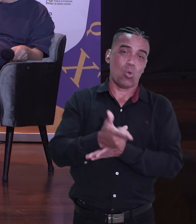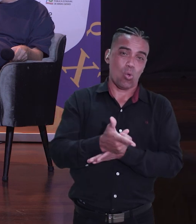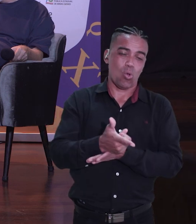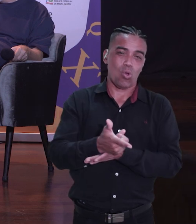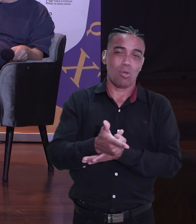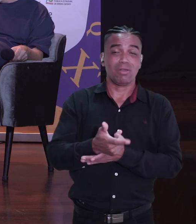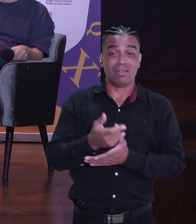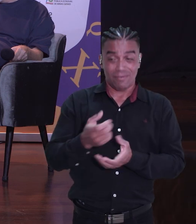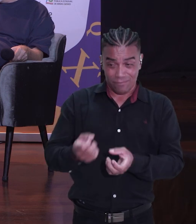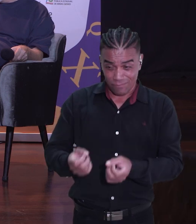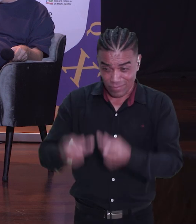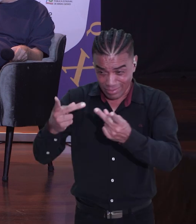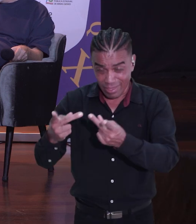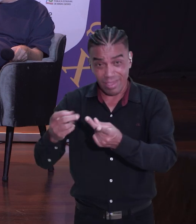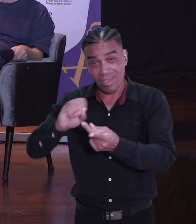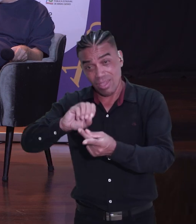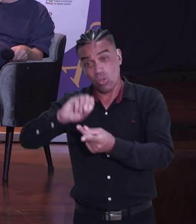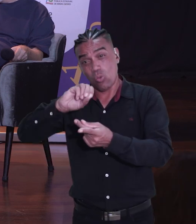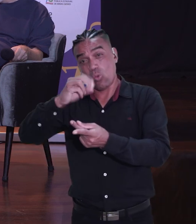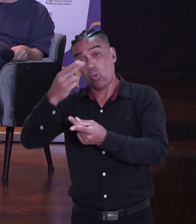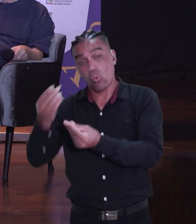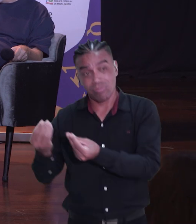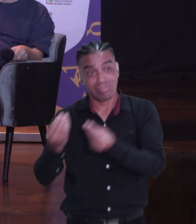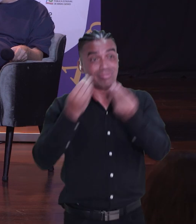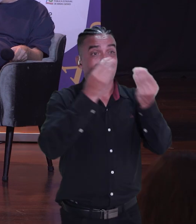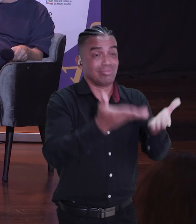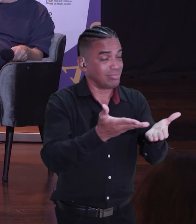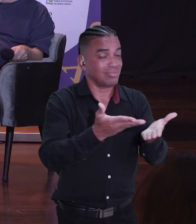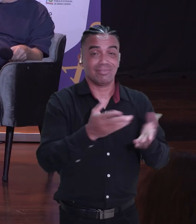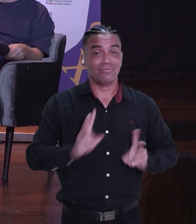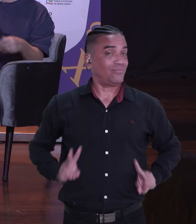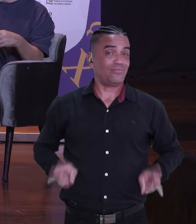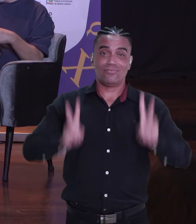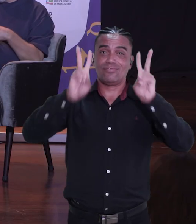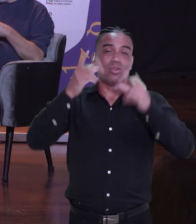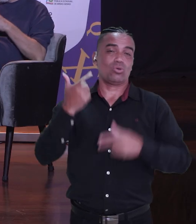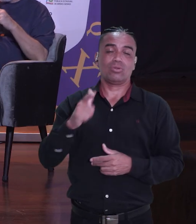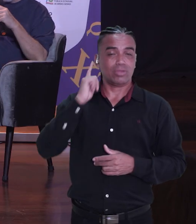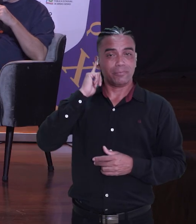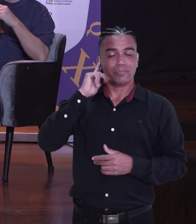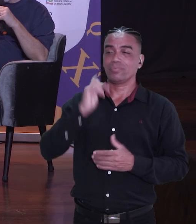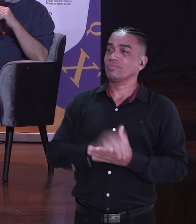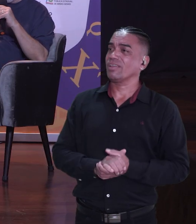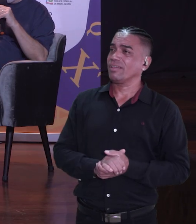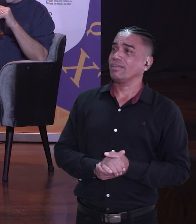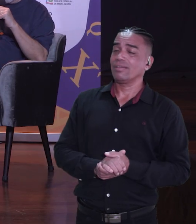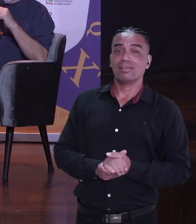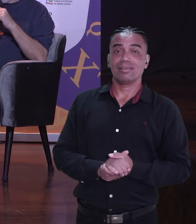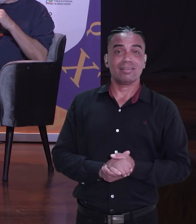compra. Quando você quer vender ou doar, não tem tanto valor, entendeu? Cada vez mais